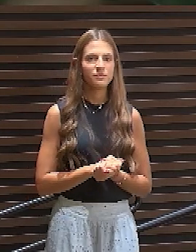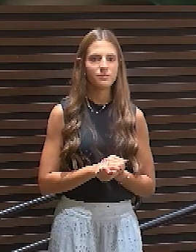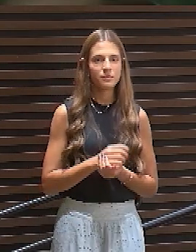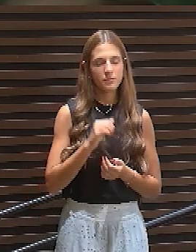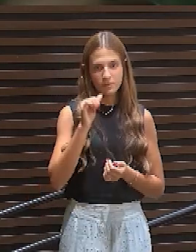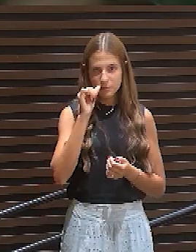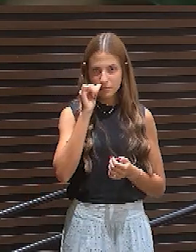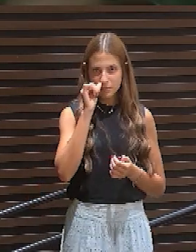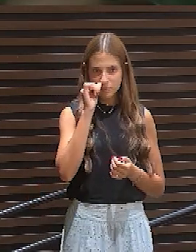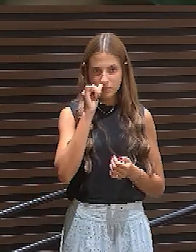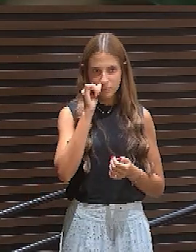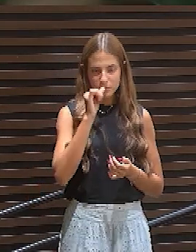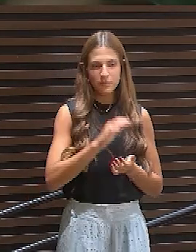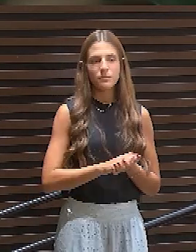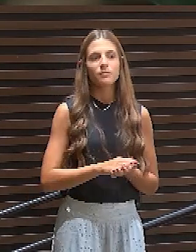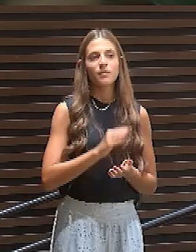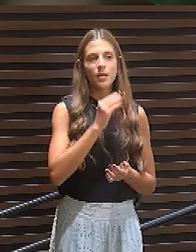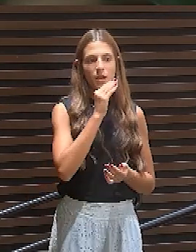Hebreus 11,